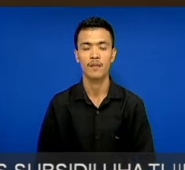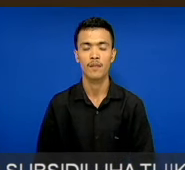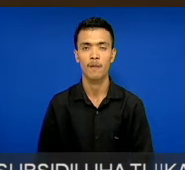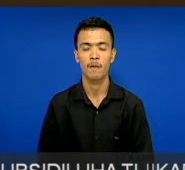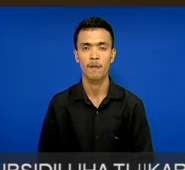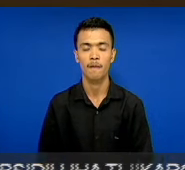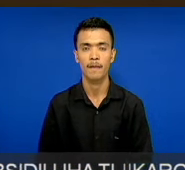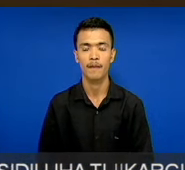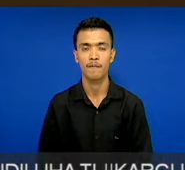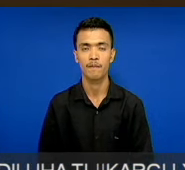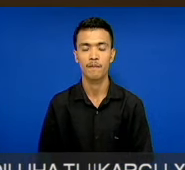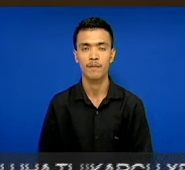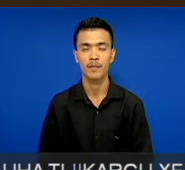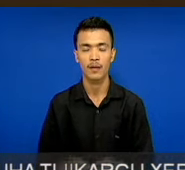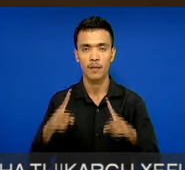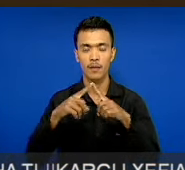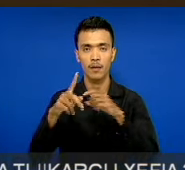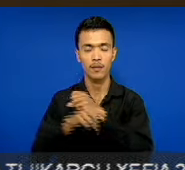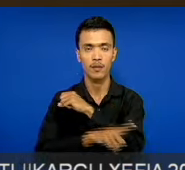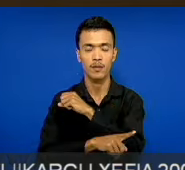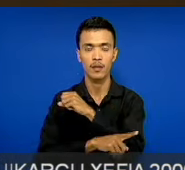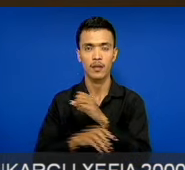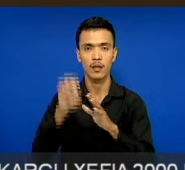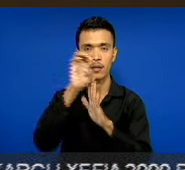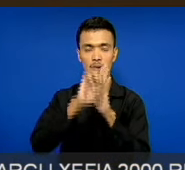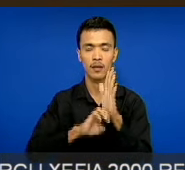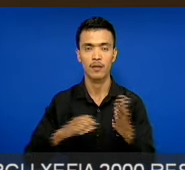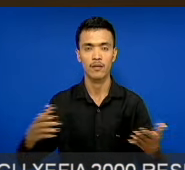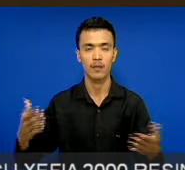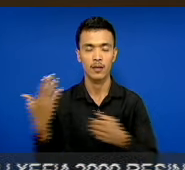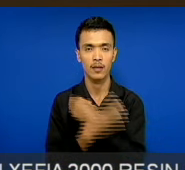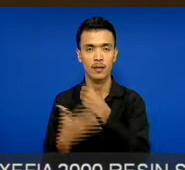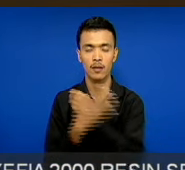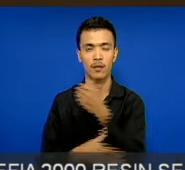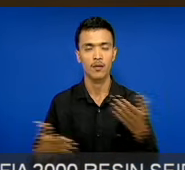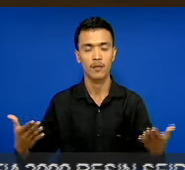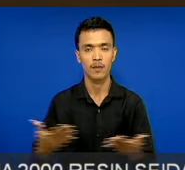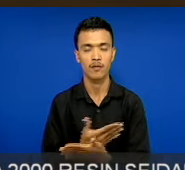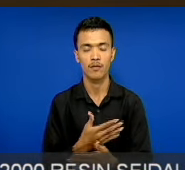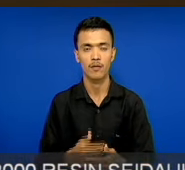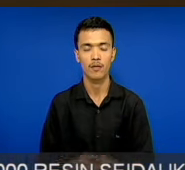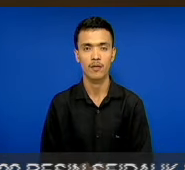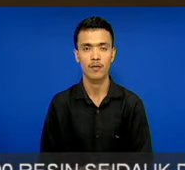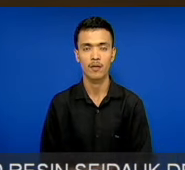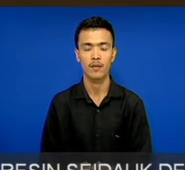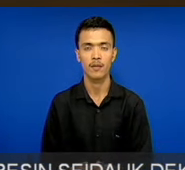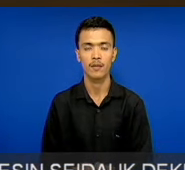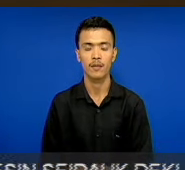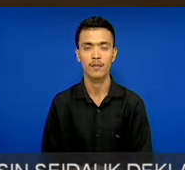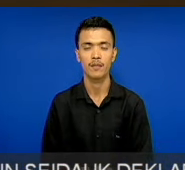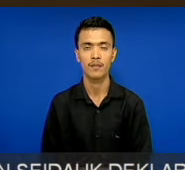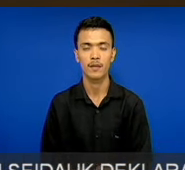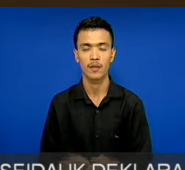Meio século passou do Portugal do Estado Novo, de Salazar, empobrecido, isolado, asfixiado, para